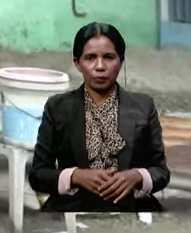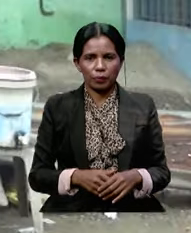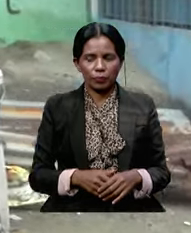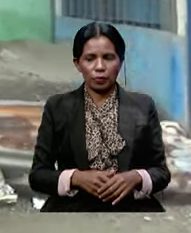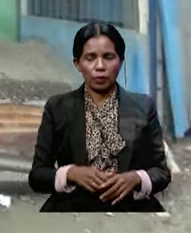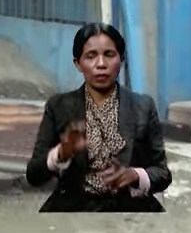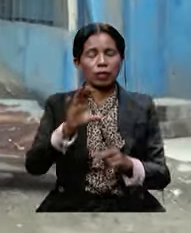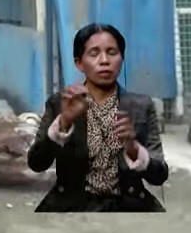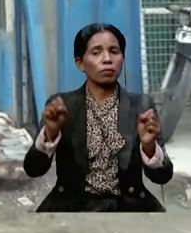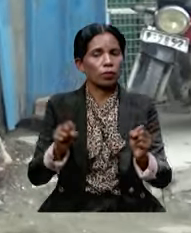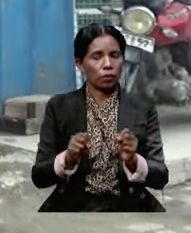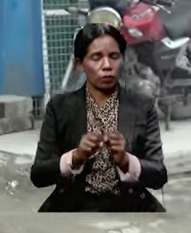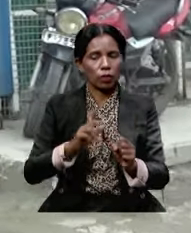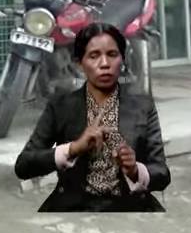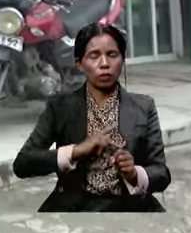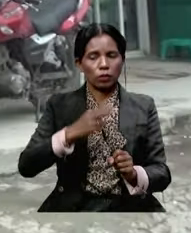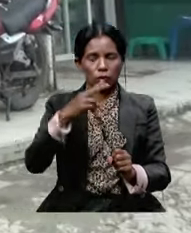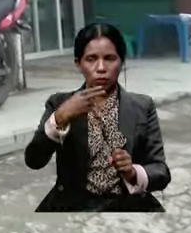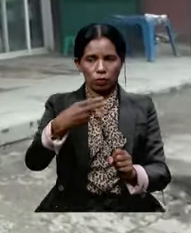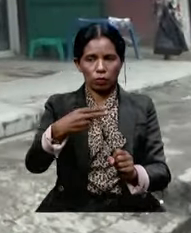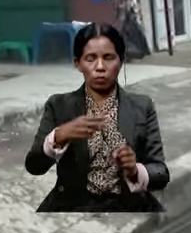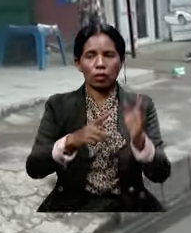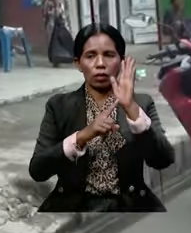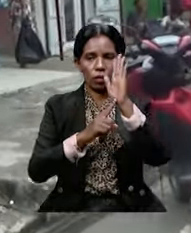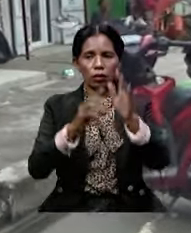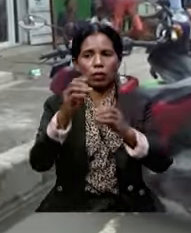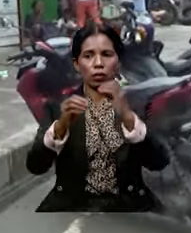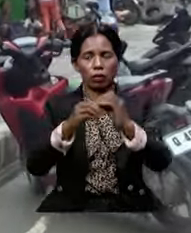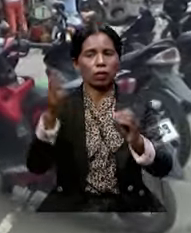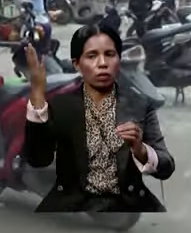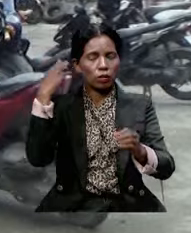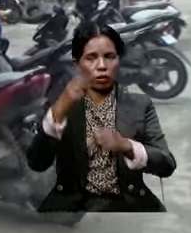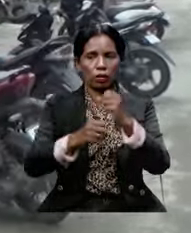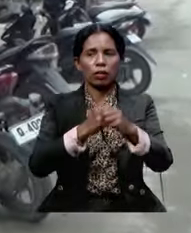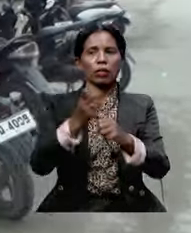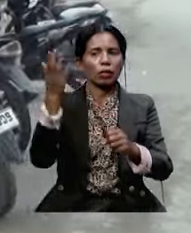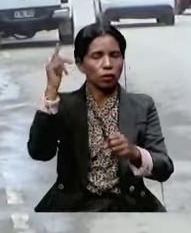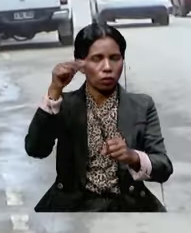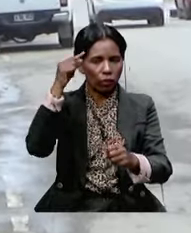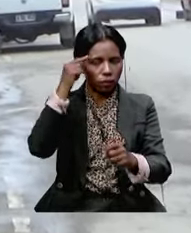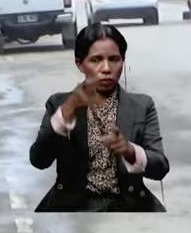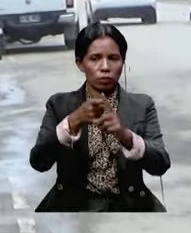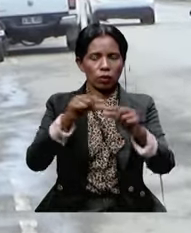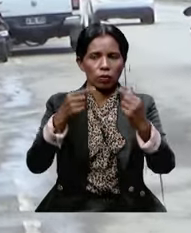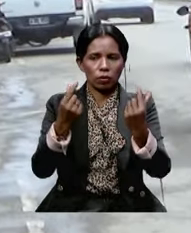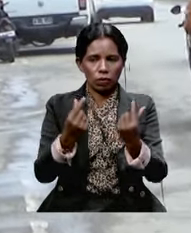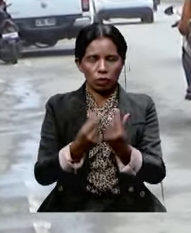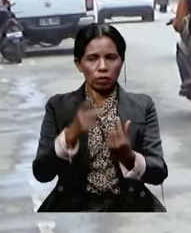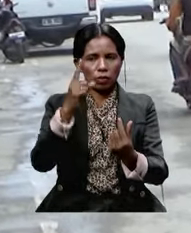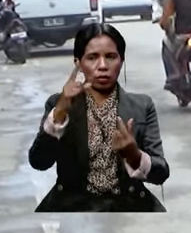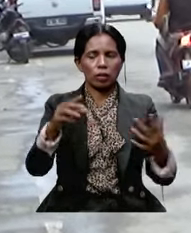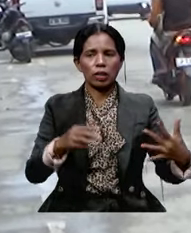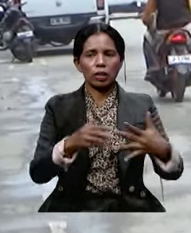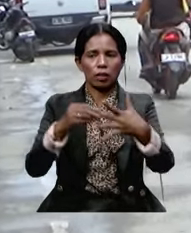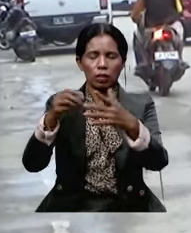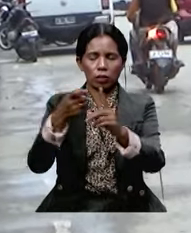Se fizer o colohun Deus Daru Martins ato lihirakne, também antes ne yetinan kotuk governo le husi kipa conjunta ne be liderado